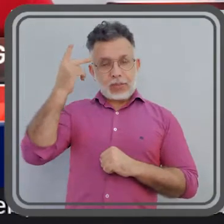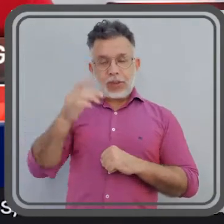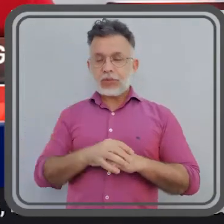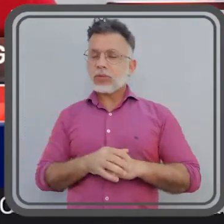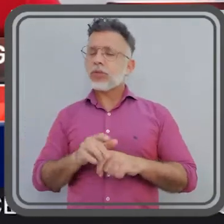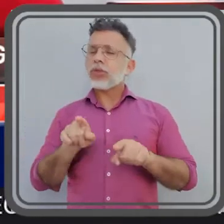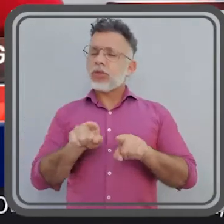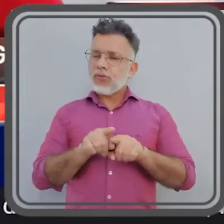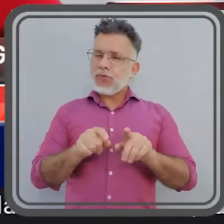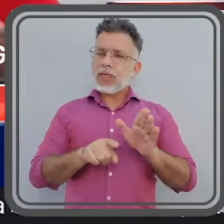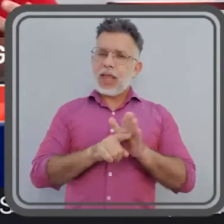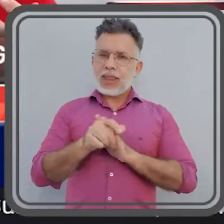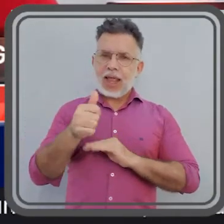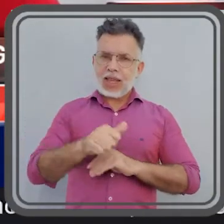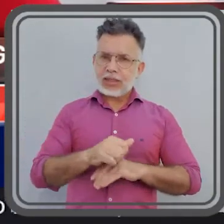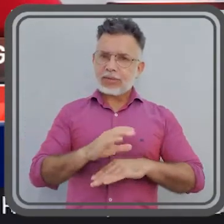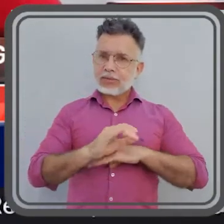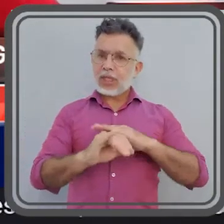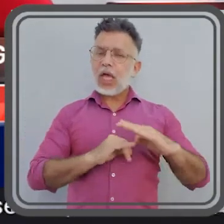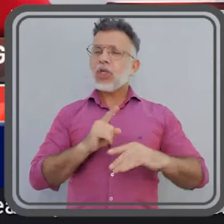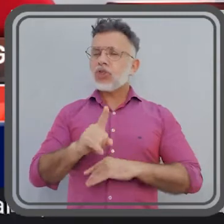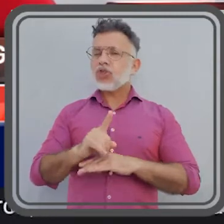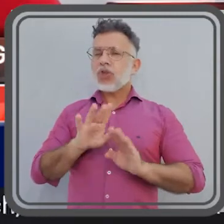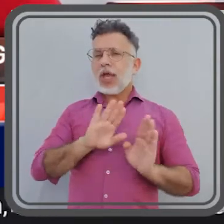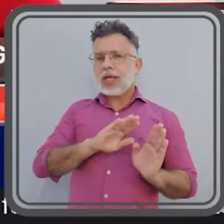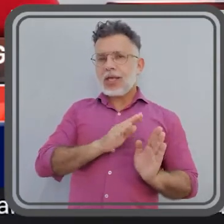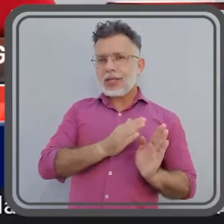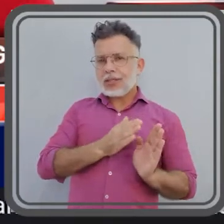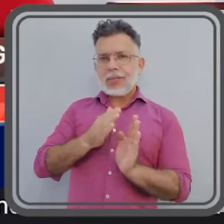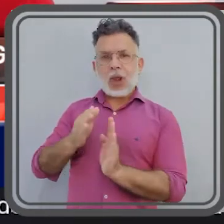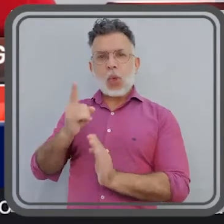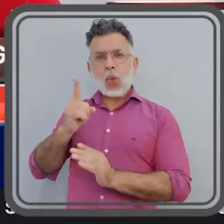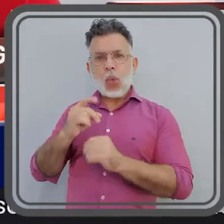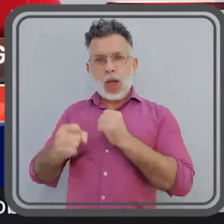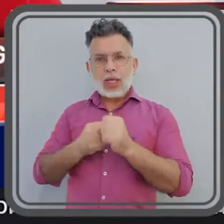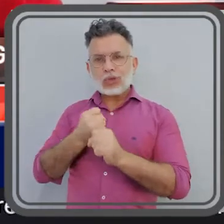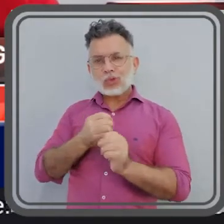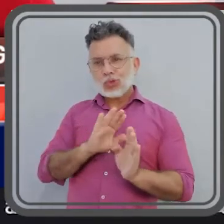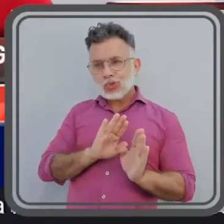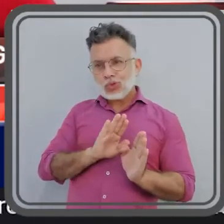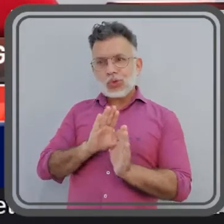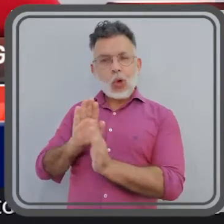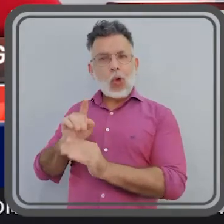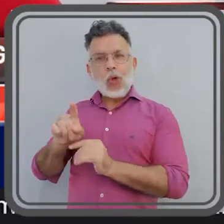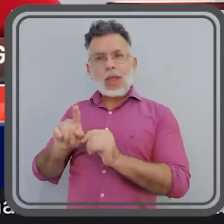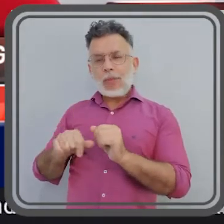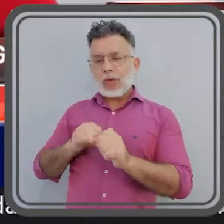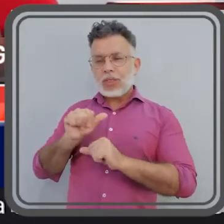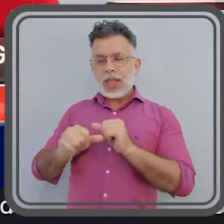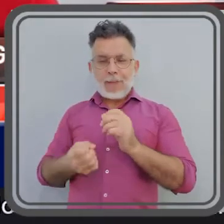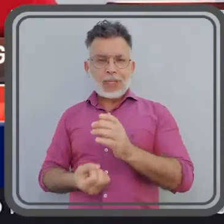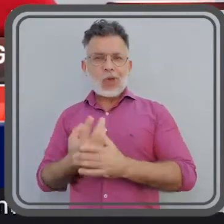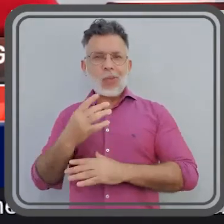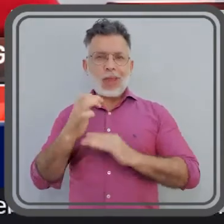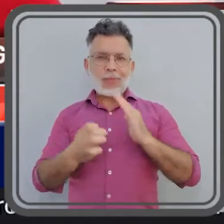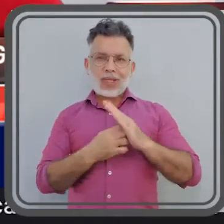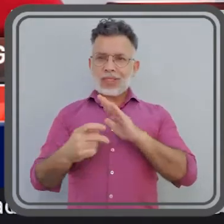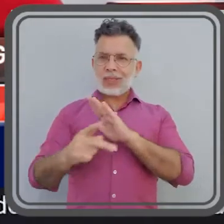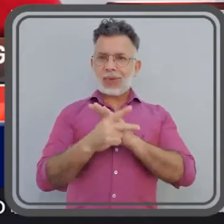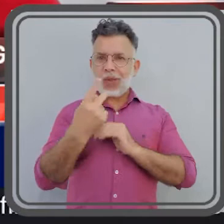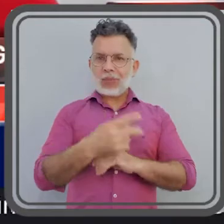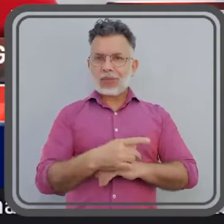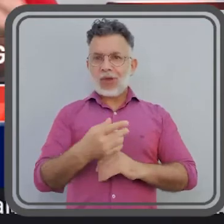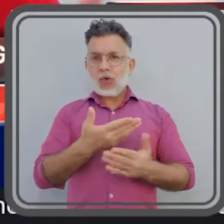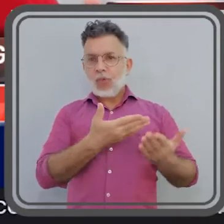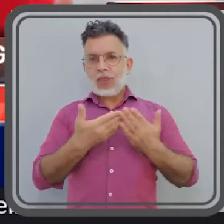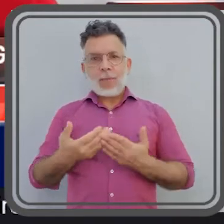de investimentos, ele que já tirou um ano sabático, né, e depois resolveu abrir uma empresa, que é a Suno, baseada no modelo americano. Então, vou pedir para o nosso convidado